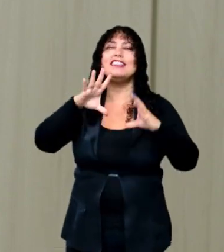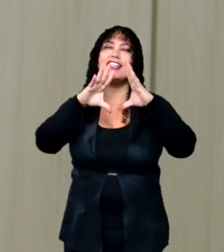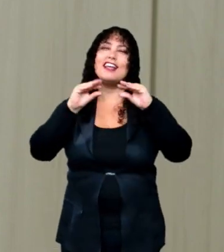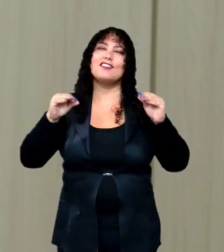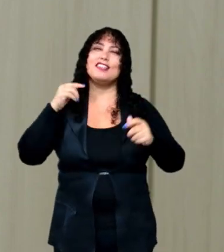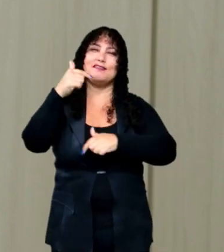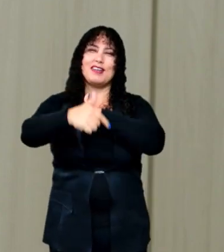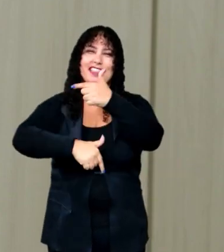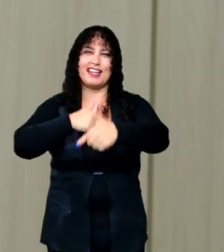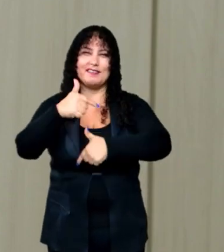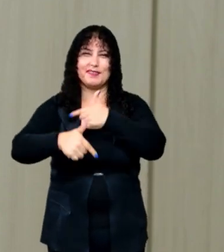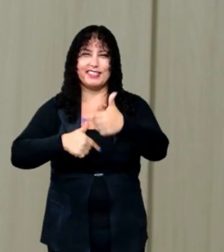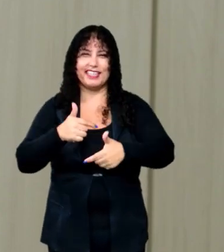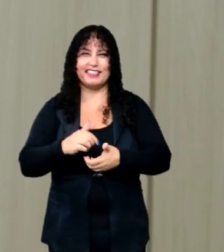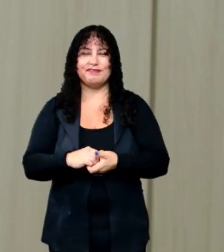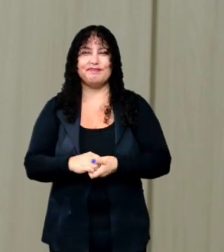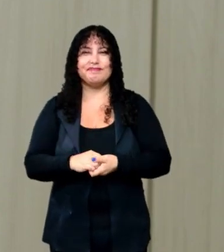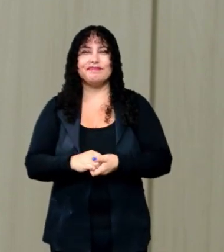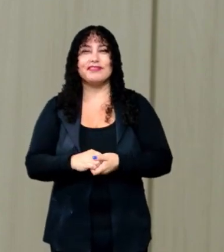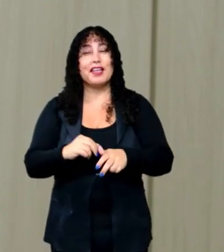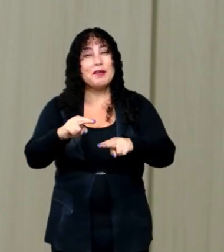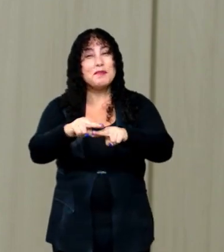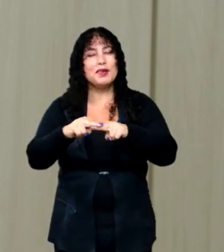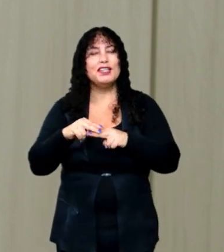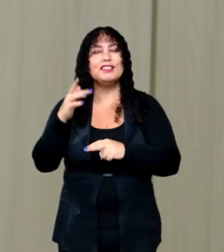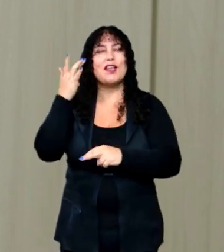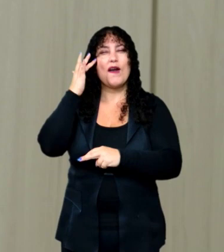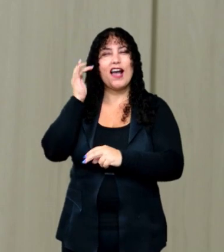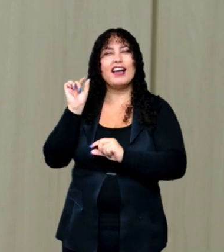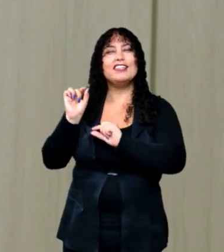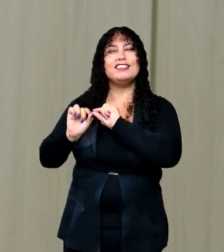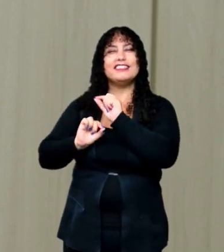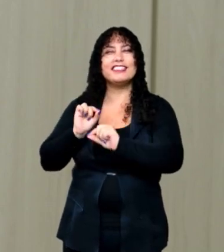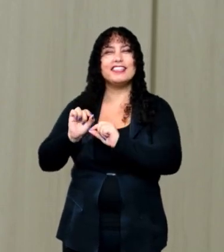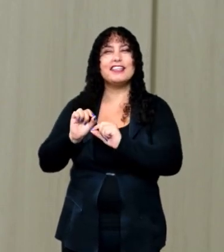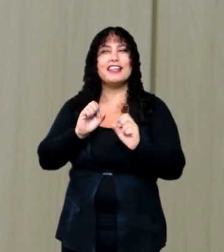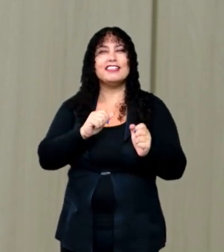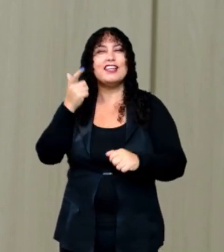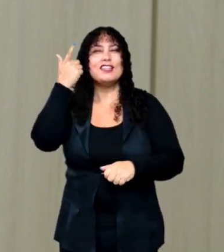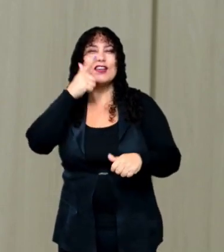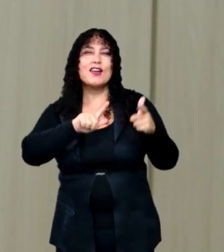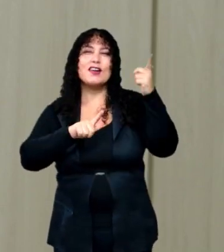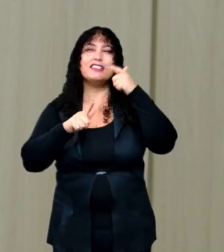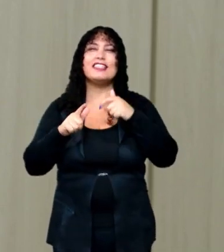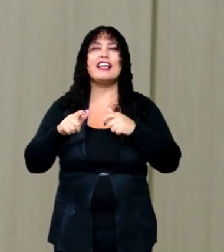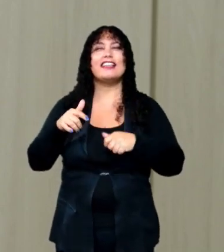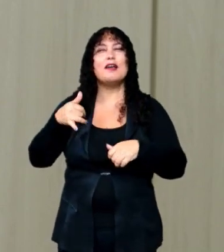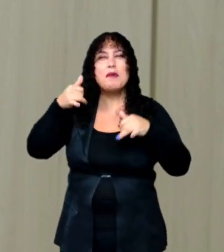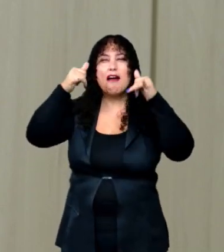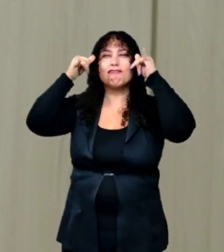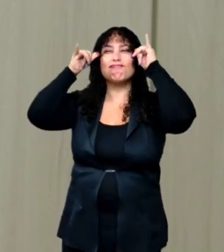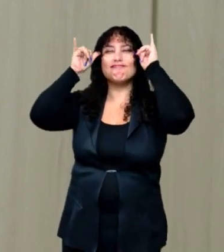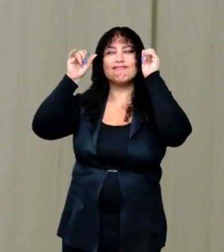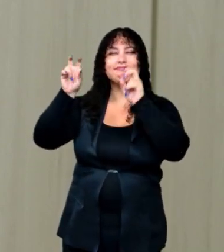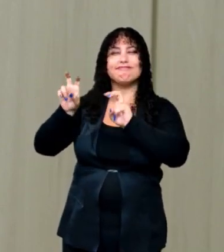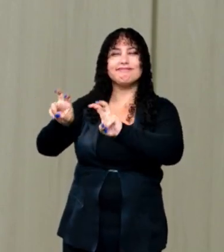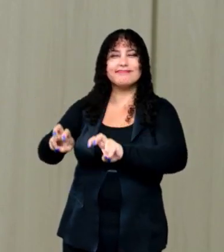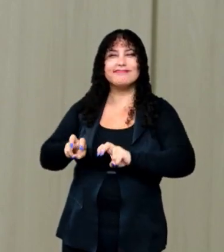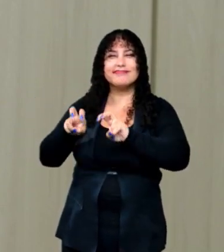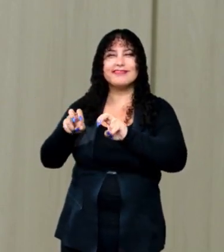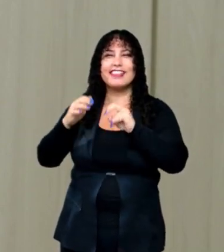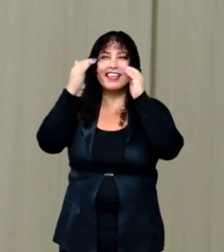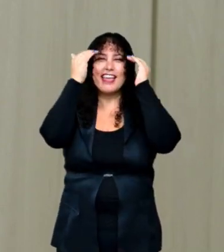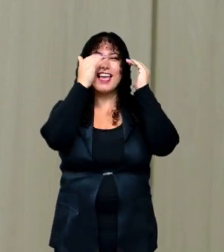ser trabalhado, né? E aí, por isso que eu acho que a gente consegue ter uma fazenda e que